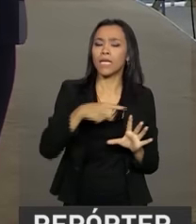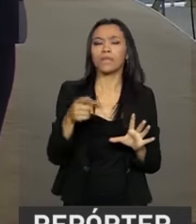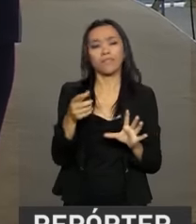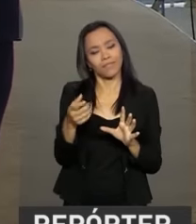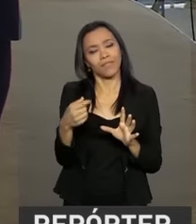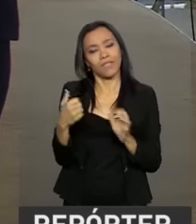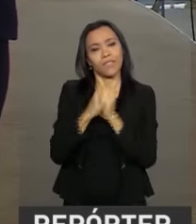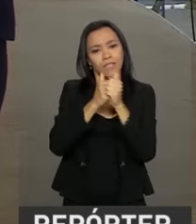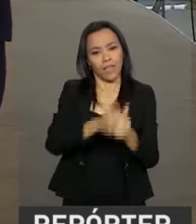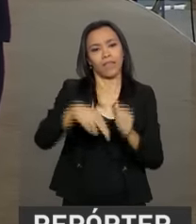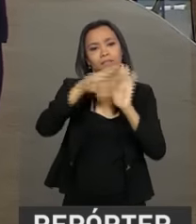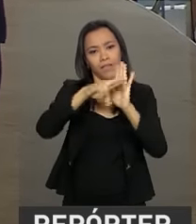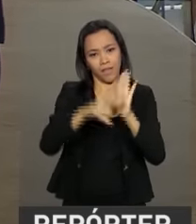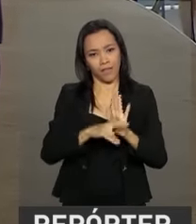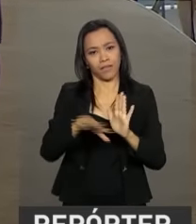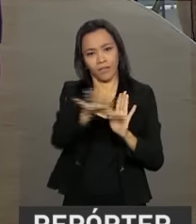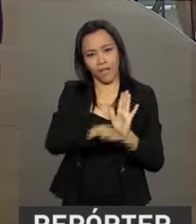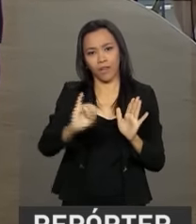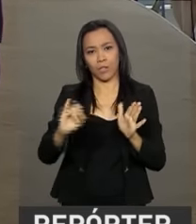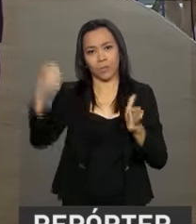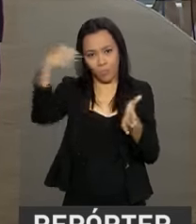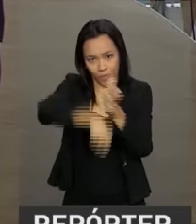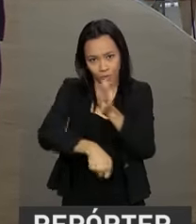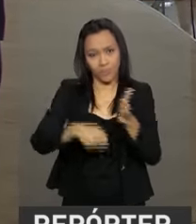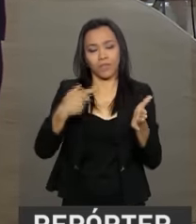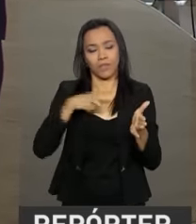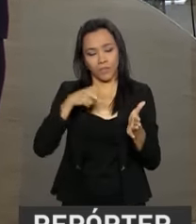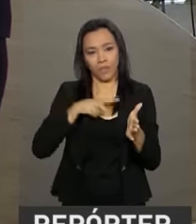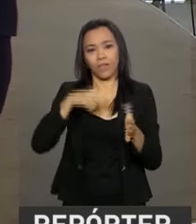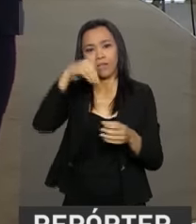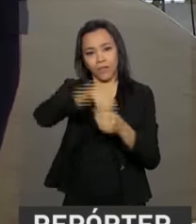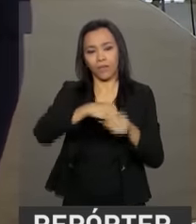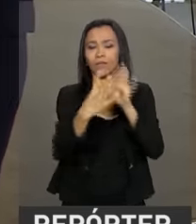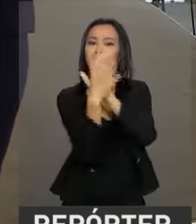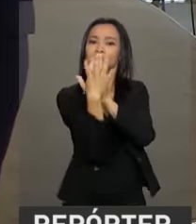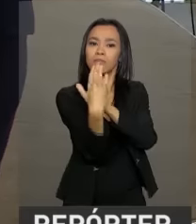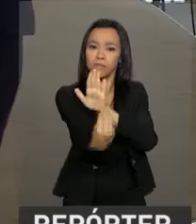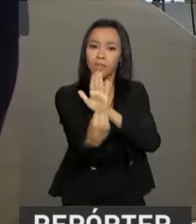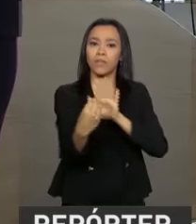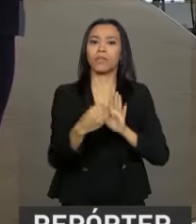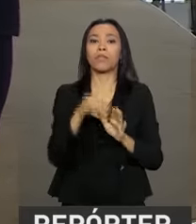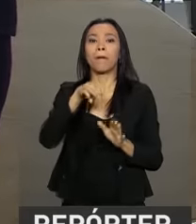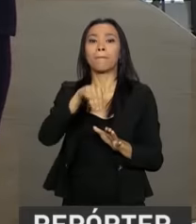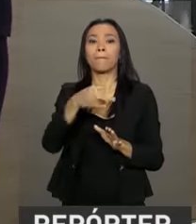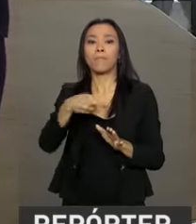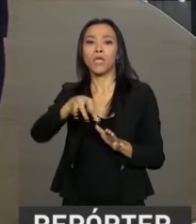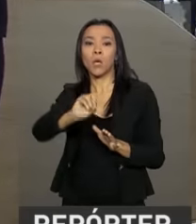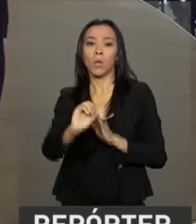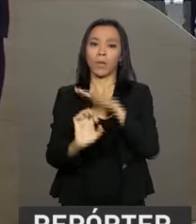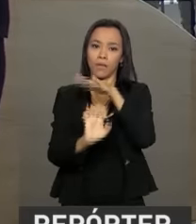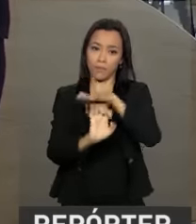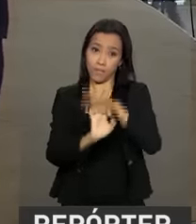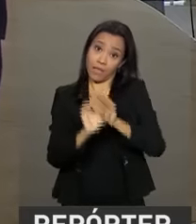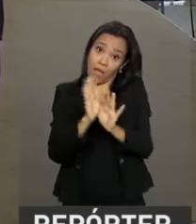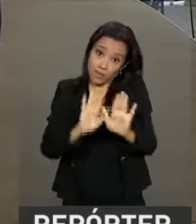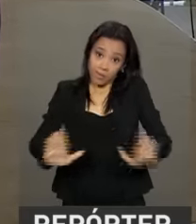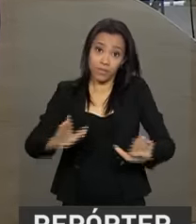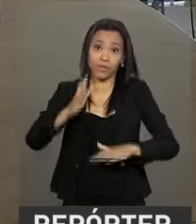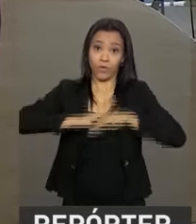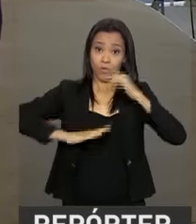regime especial de tributação previsto no Estatuto da Micro e Pequena Empresa. Assim, os profissionais vão poder atuar